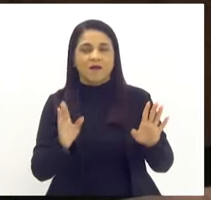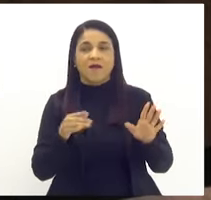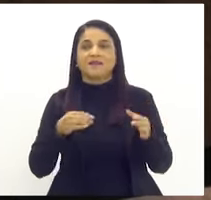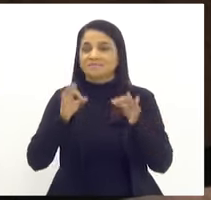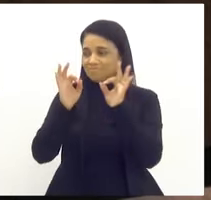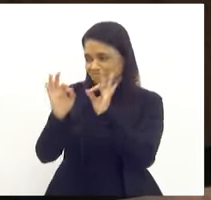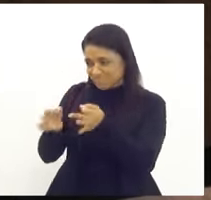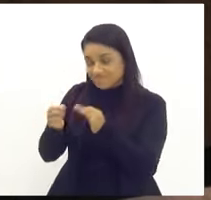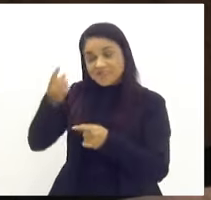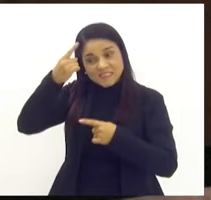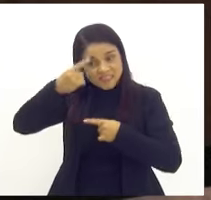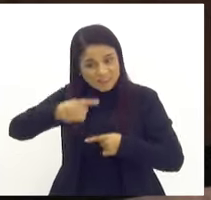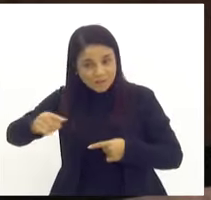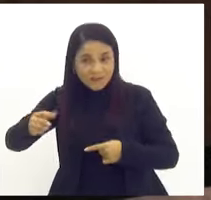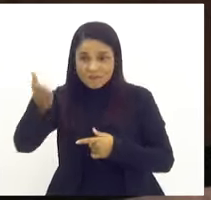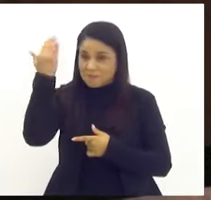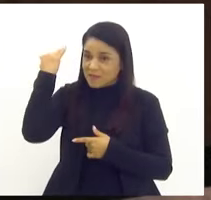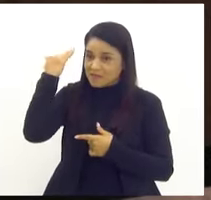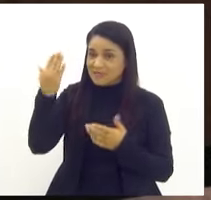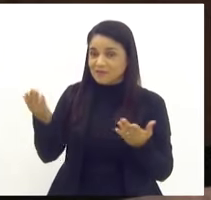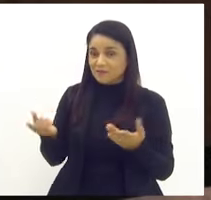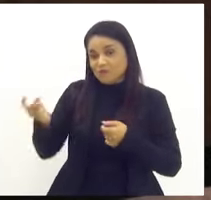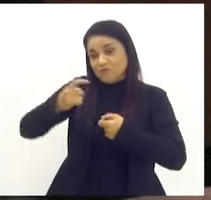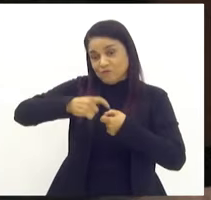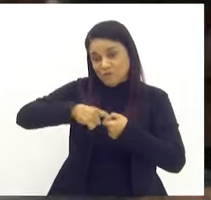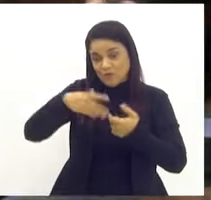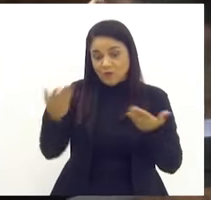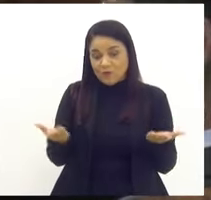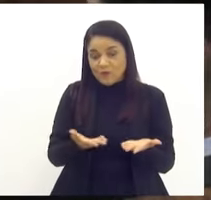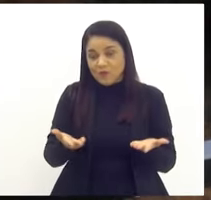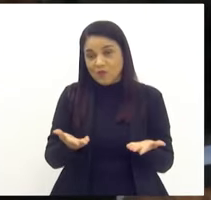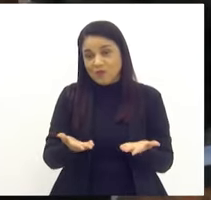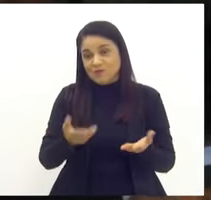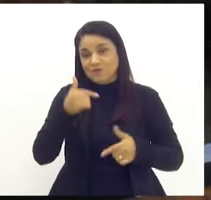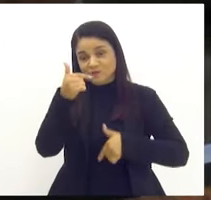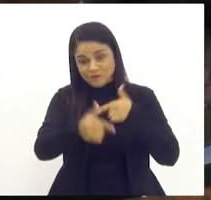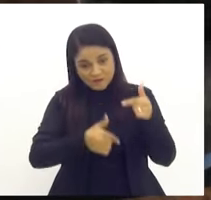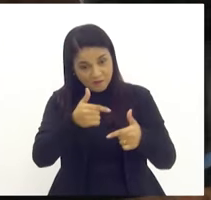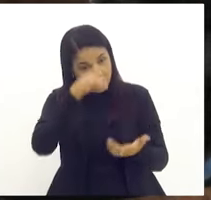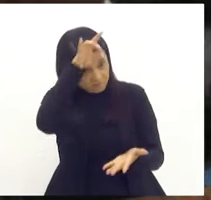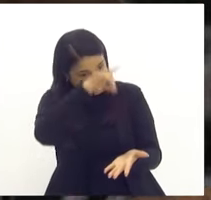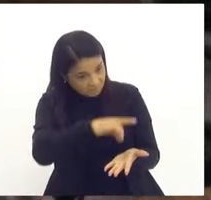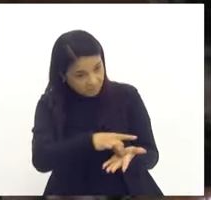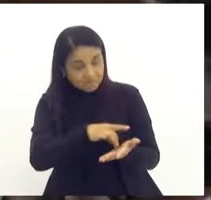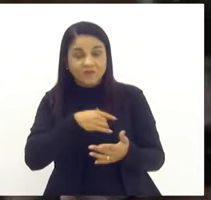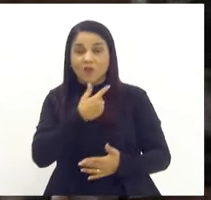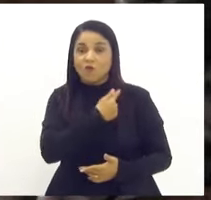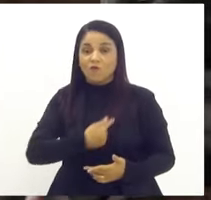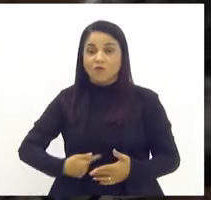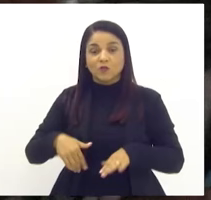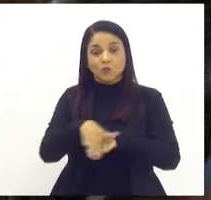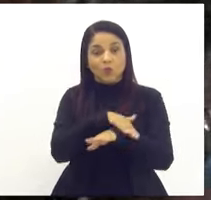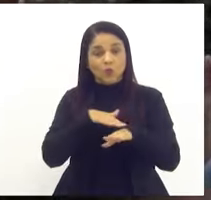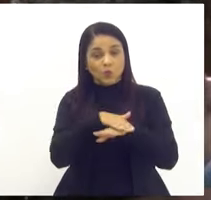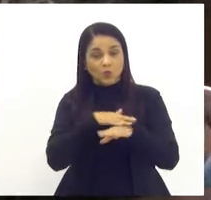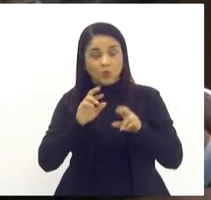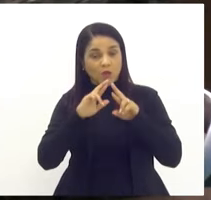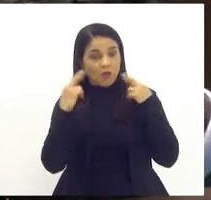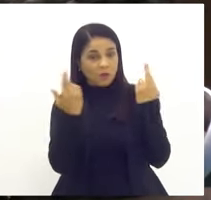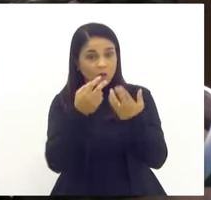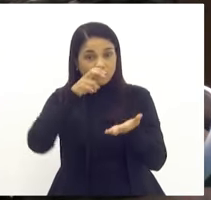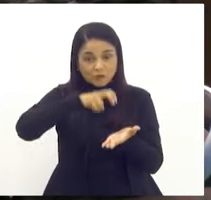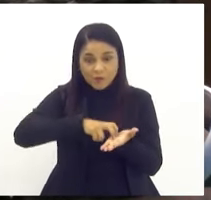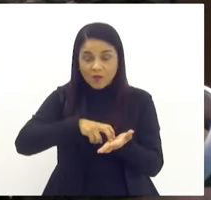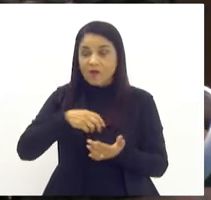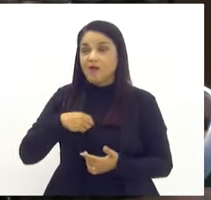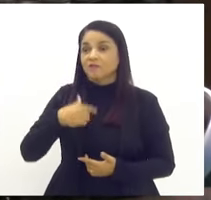semana passada Então hoje o nosso trabalho mas o que eu falei que é verdade Governador passou amanhã em reunião comigo falou de mim que